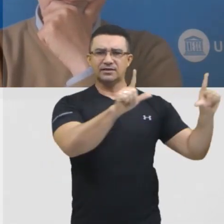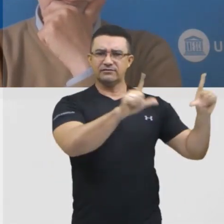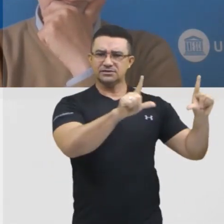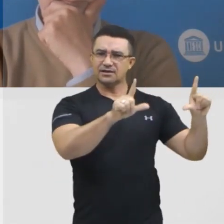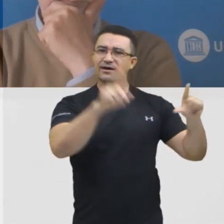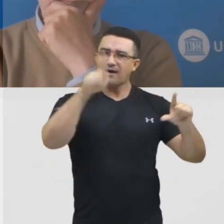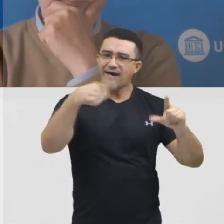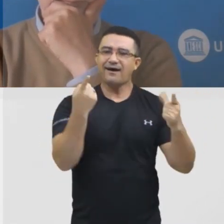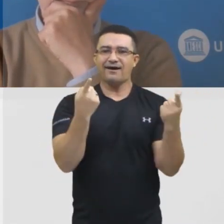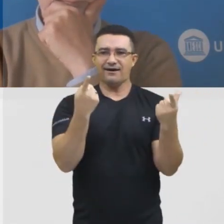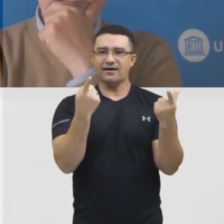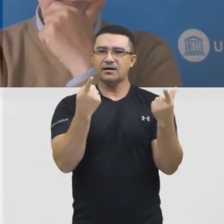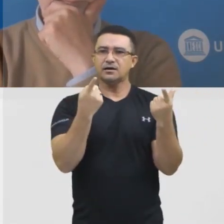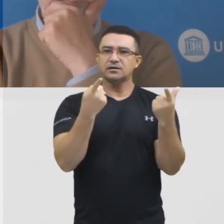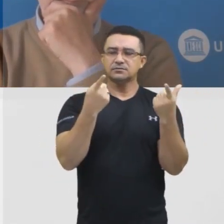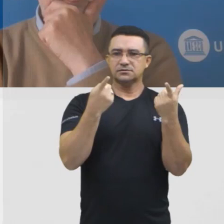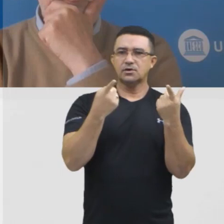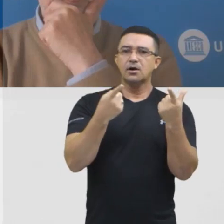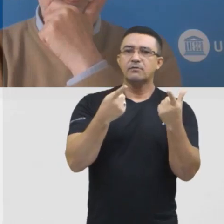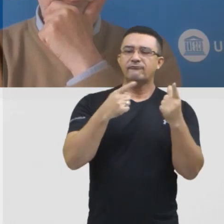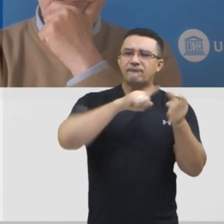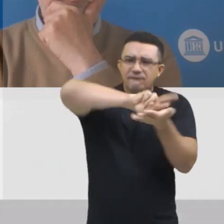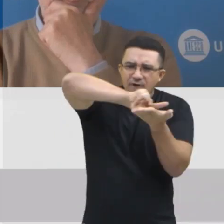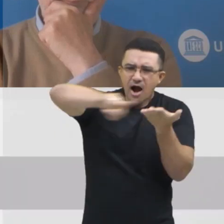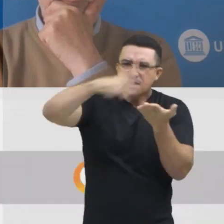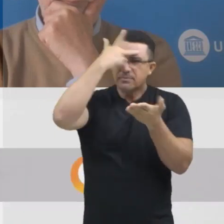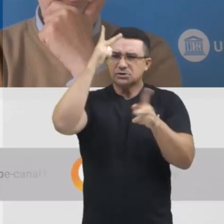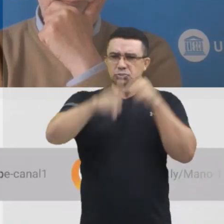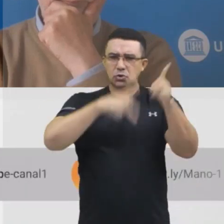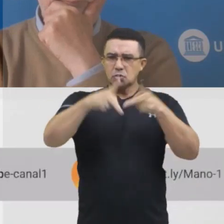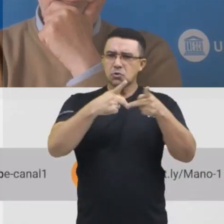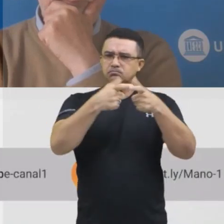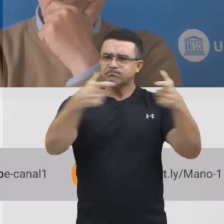de massa. Ele alcança as pessoas.